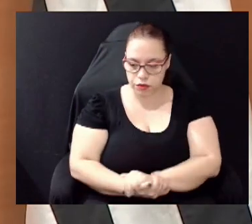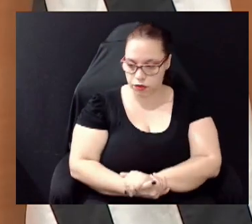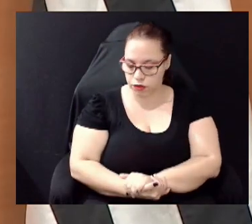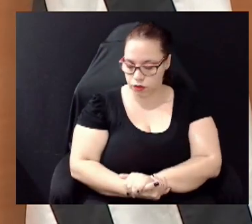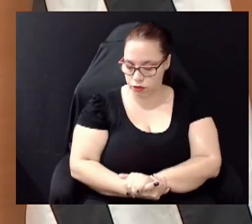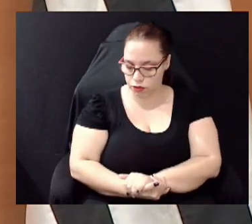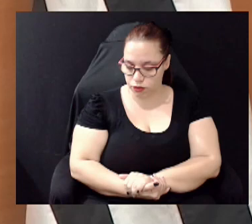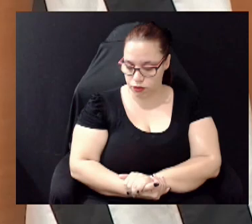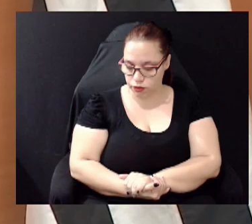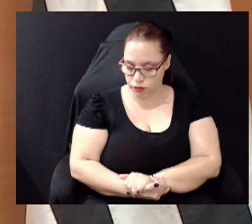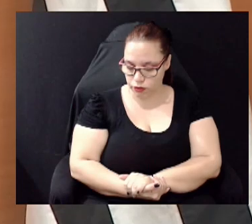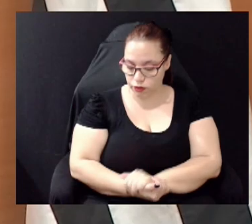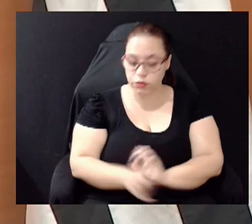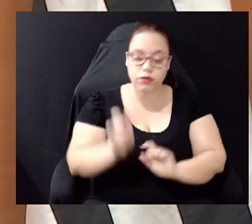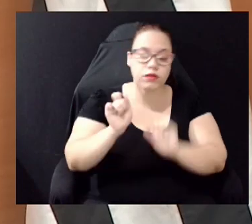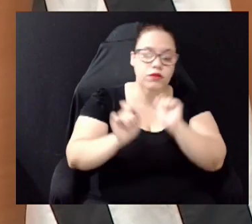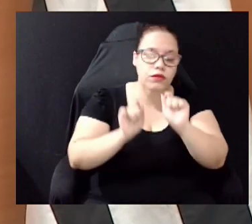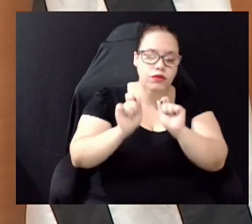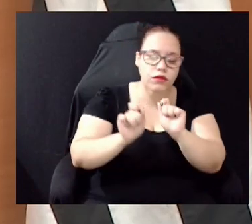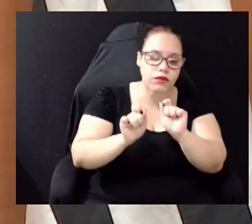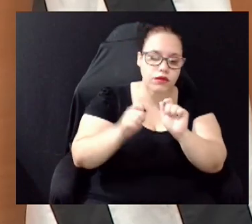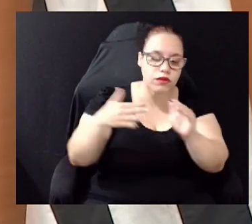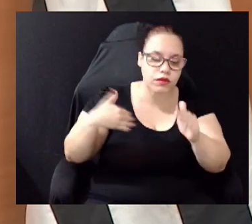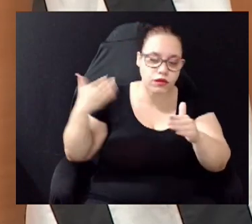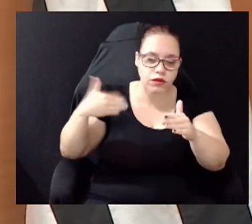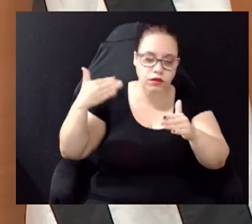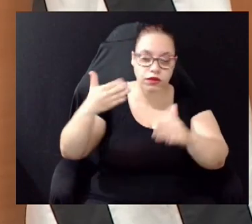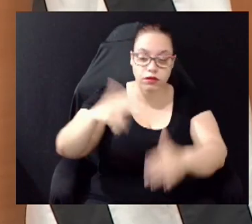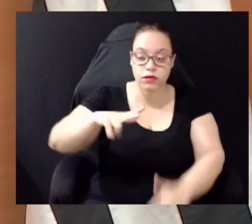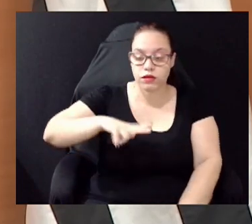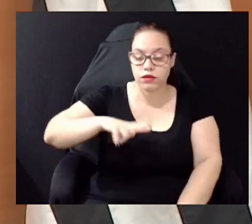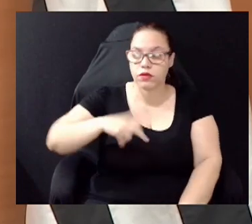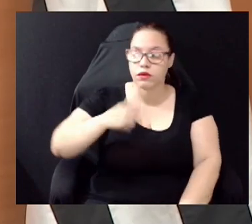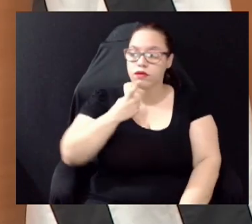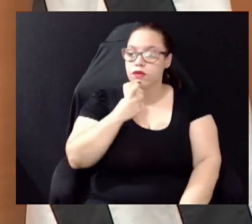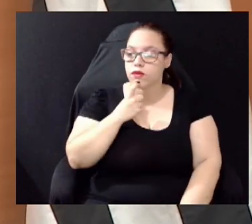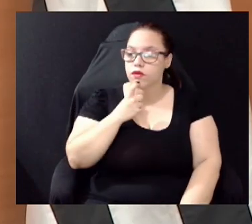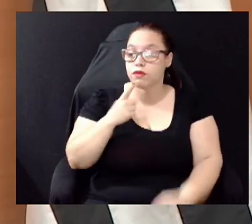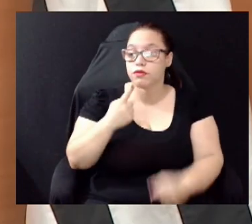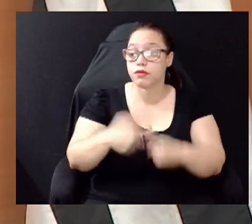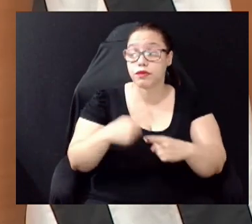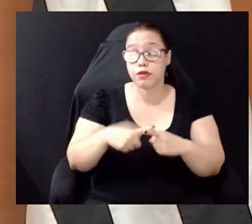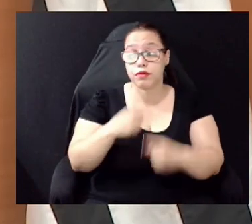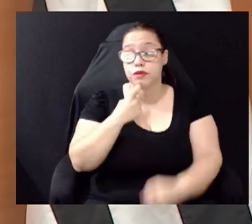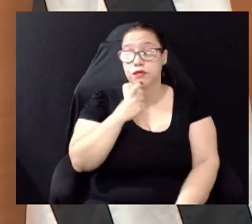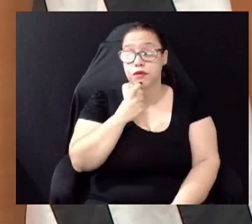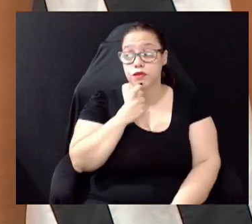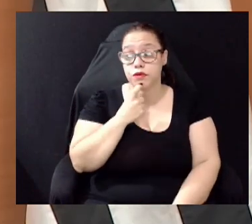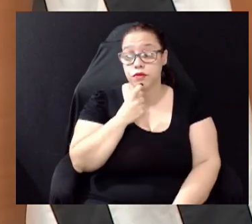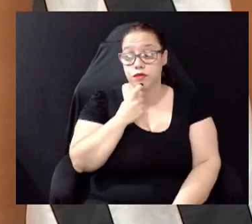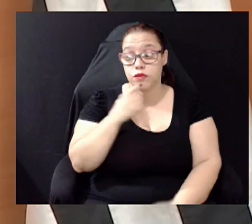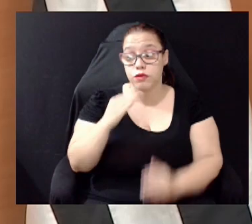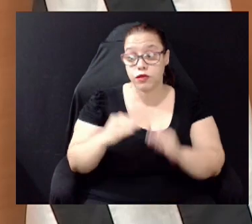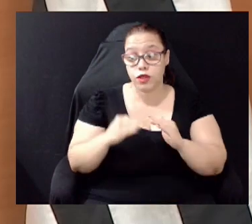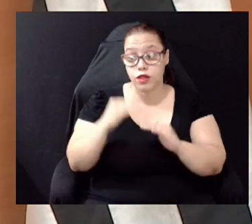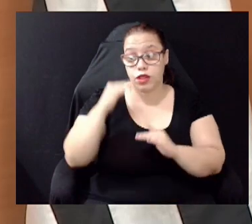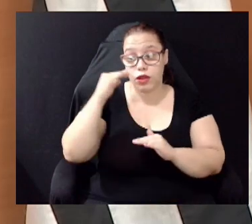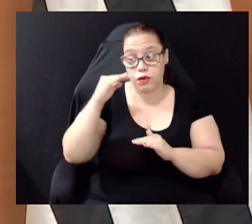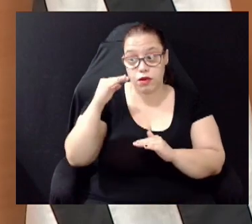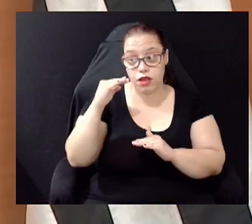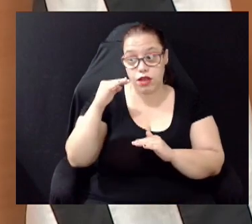O que traz a situação particular para Campinas? Porque Campinas, além de tudo, ainda está acima da média nacional. Qual